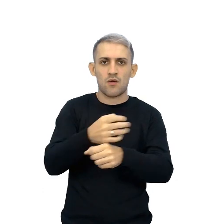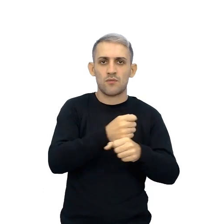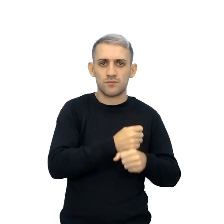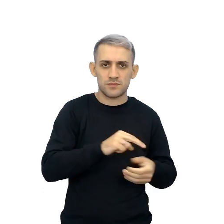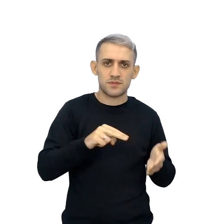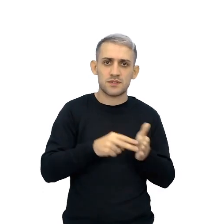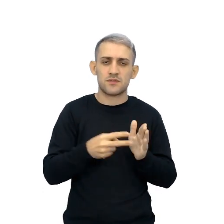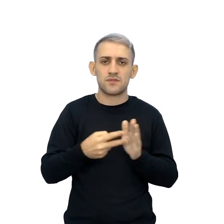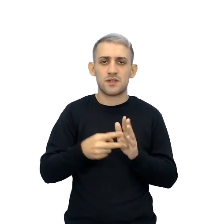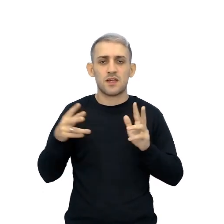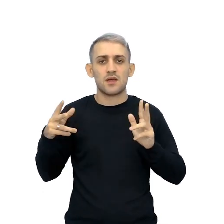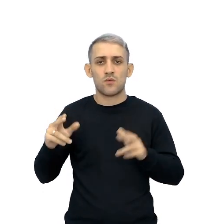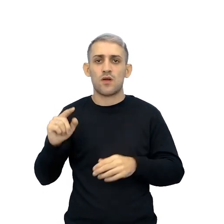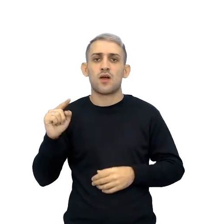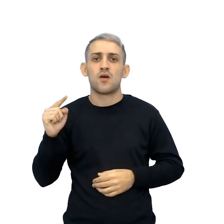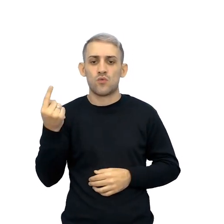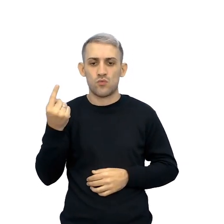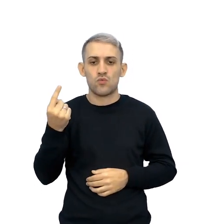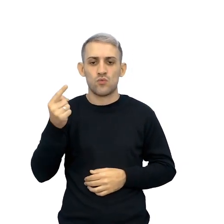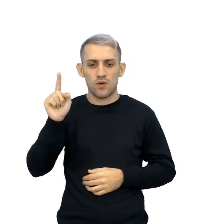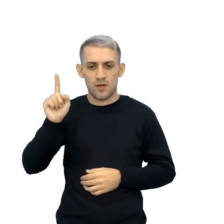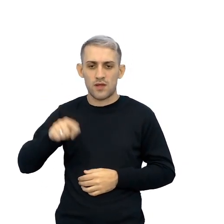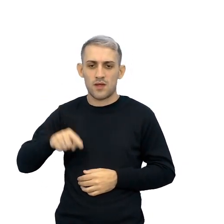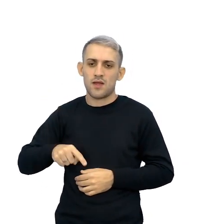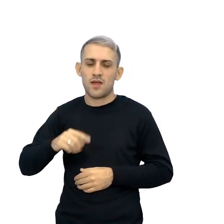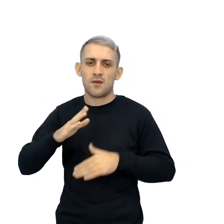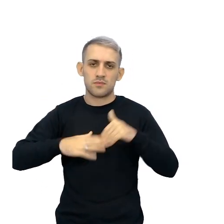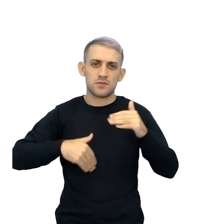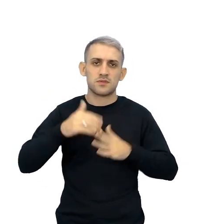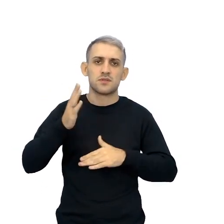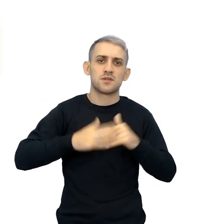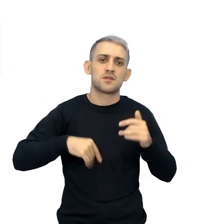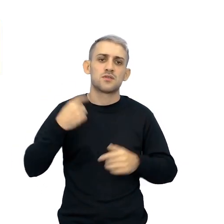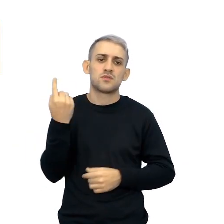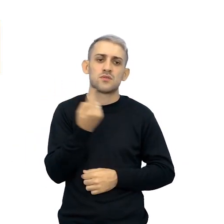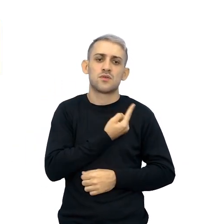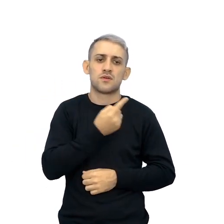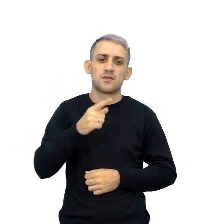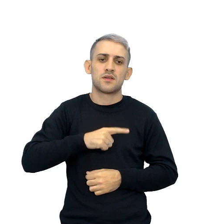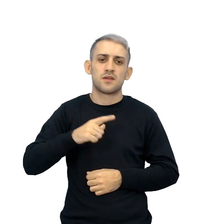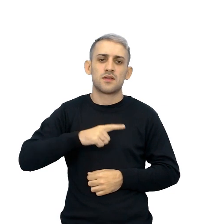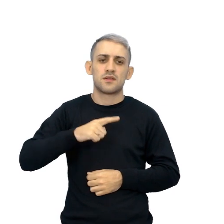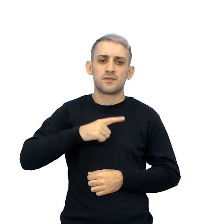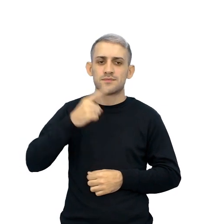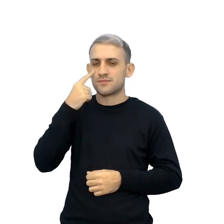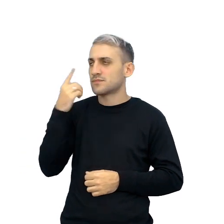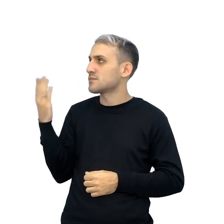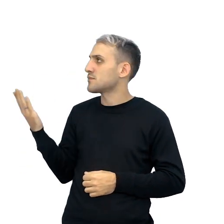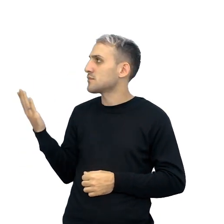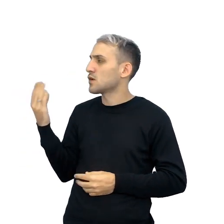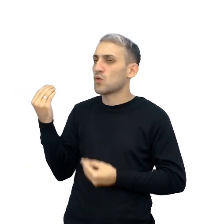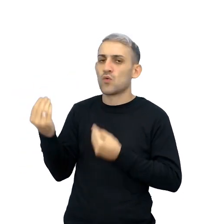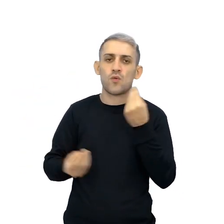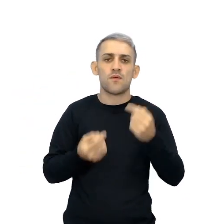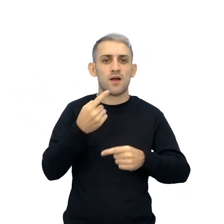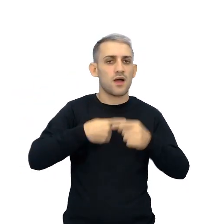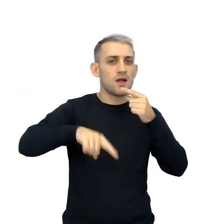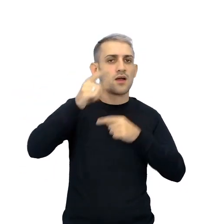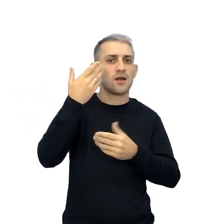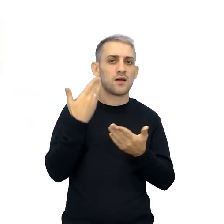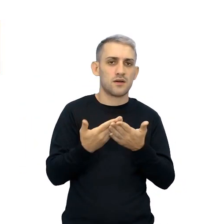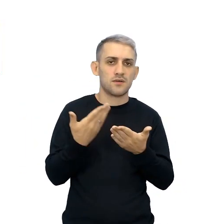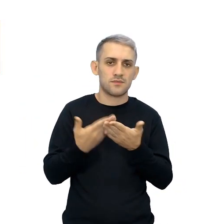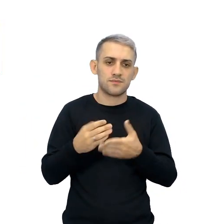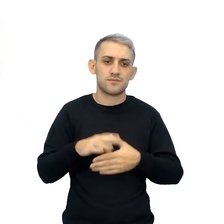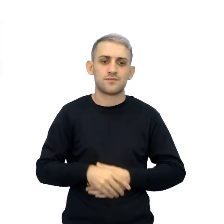é igual a 1. Essa é a habilidade. E ali a gente tem no quadro, né, como que vai avançando nas aulas. Mas pode passar,